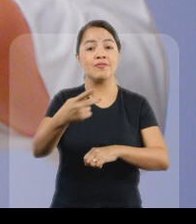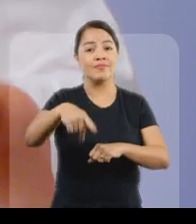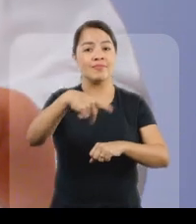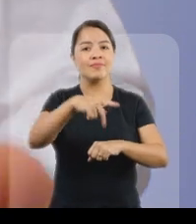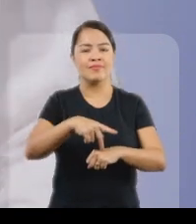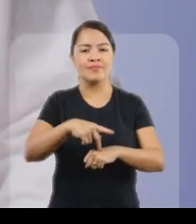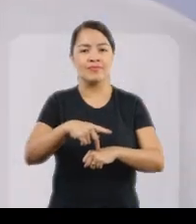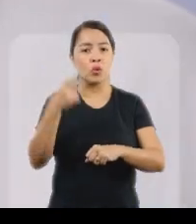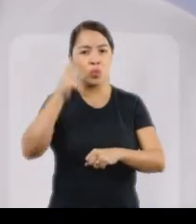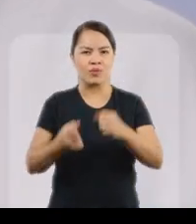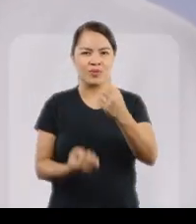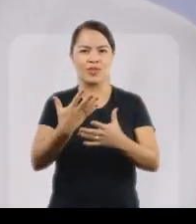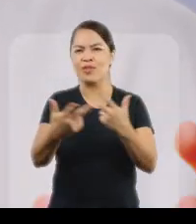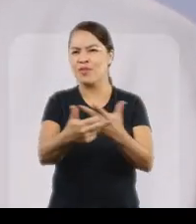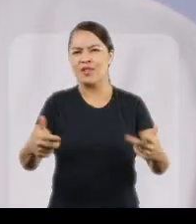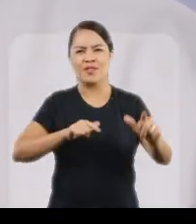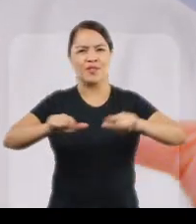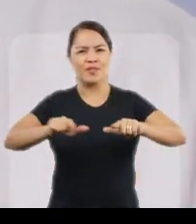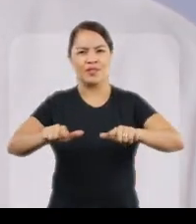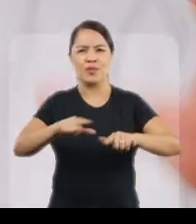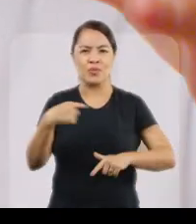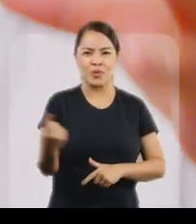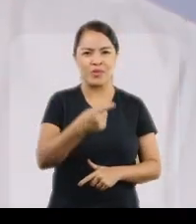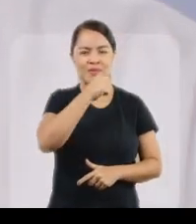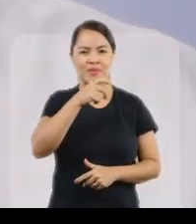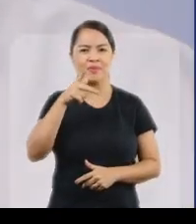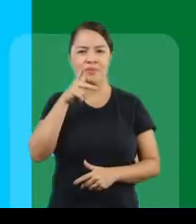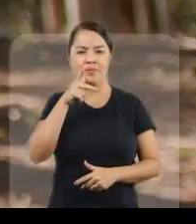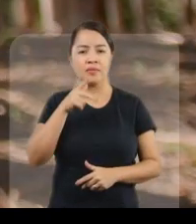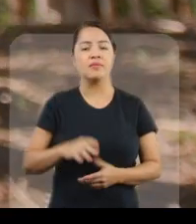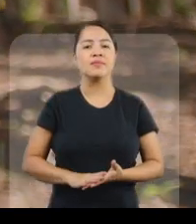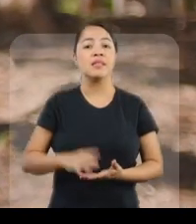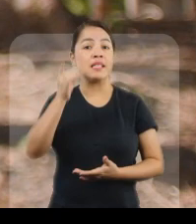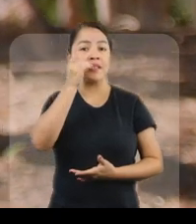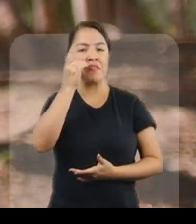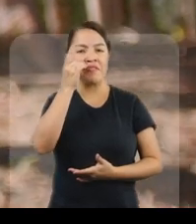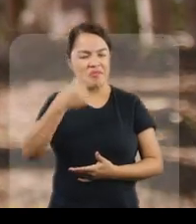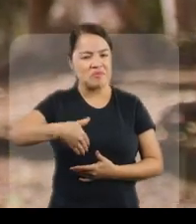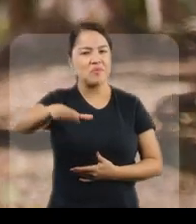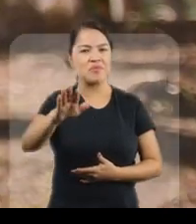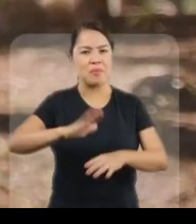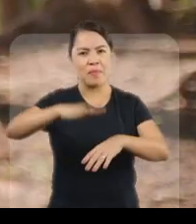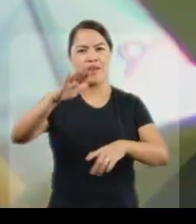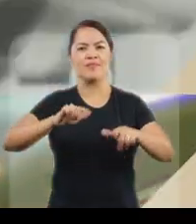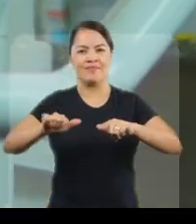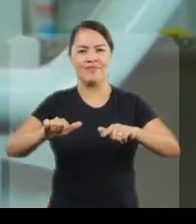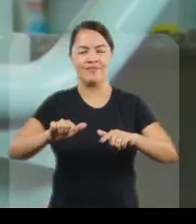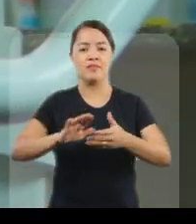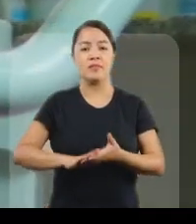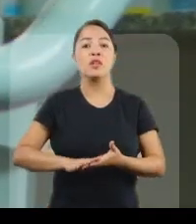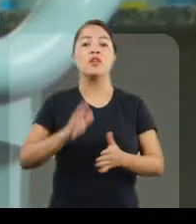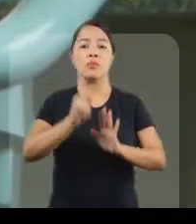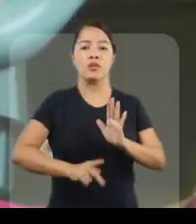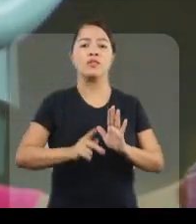e internacionais, gerando milhares de empregos para o nosso Amapá. E Davi vai fazer muito mais. Com o programa